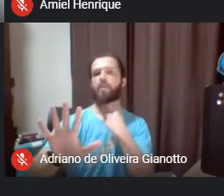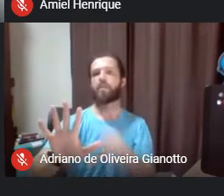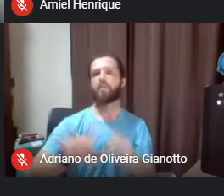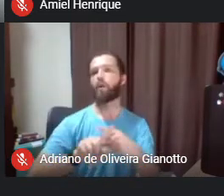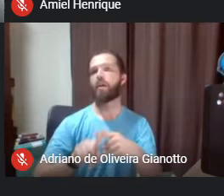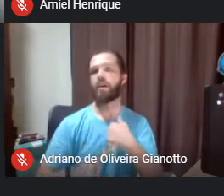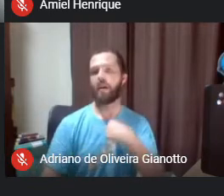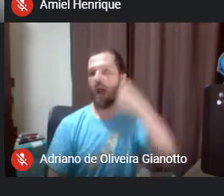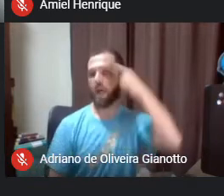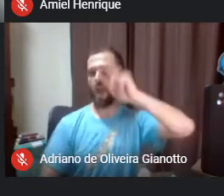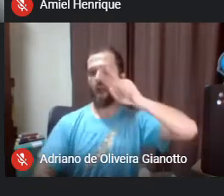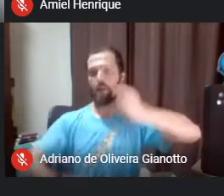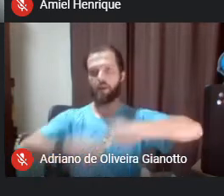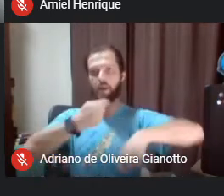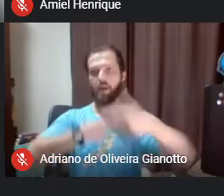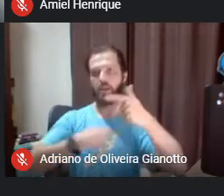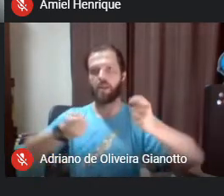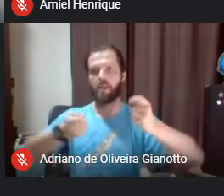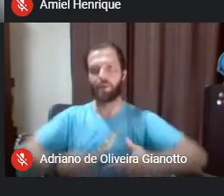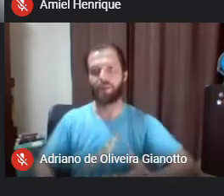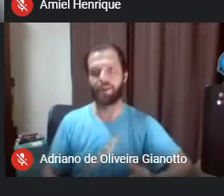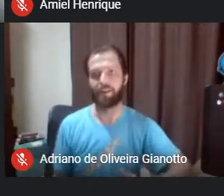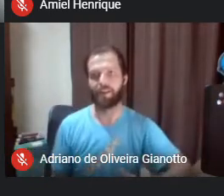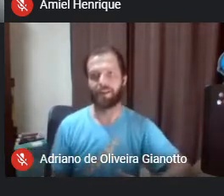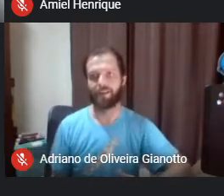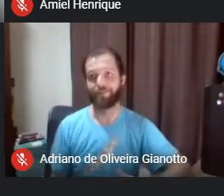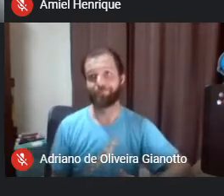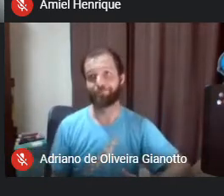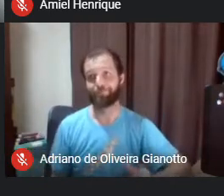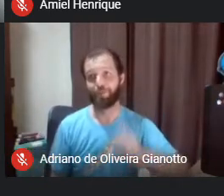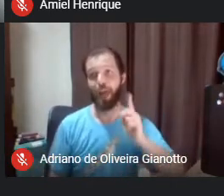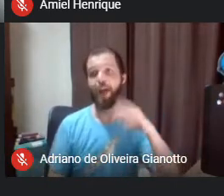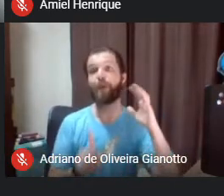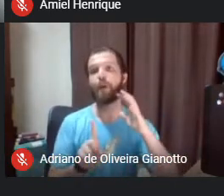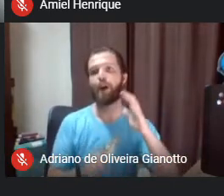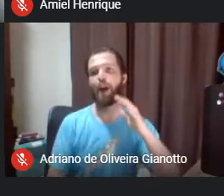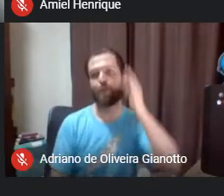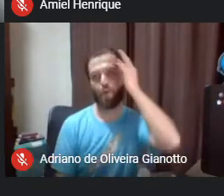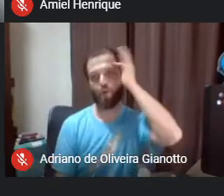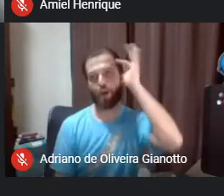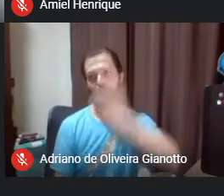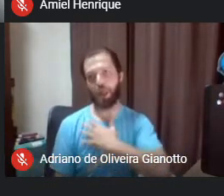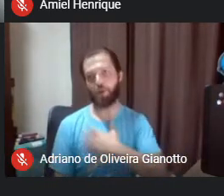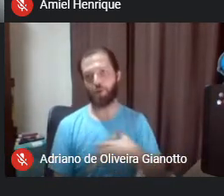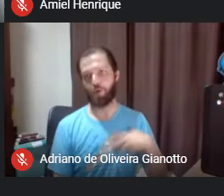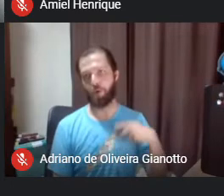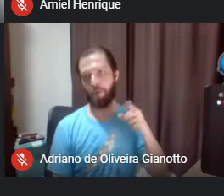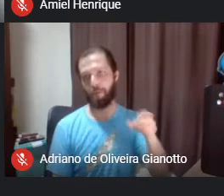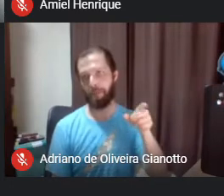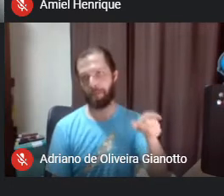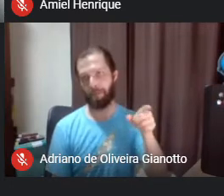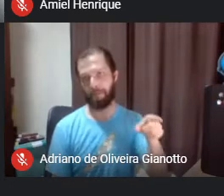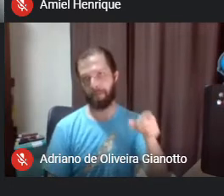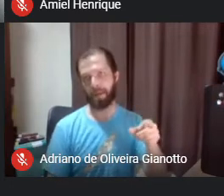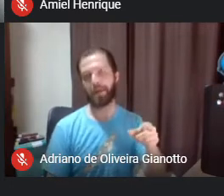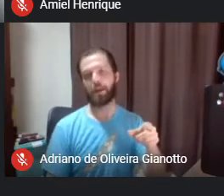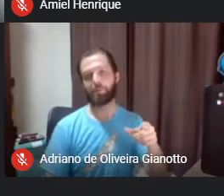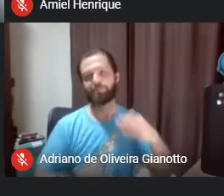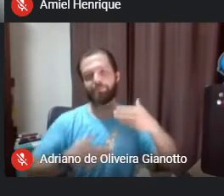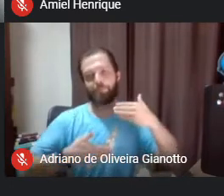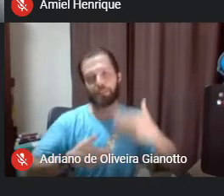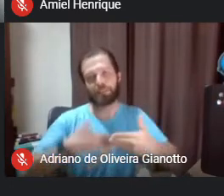era dividida entre 4 e essa pessoa surda não recebia herança, porque ela era tida como incapaz